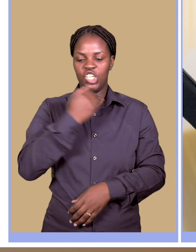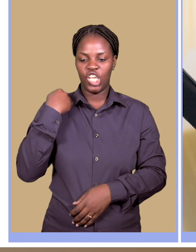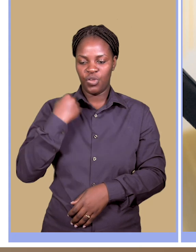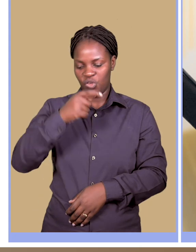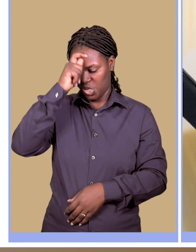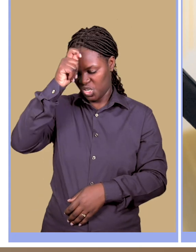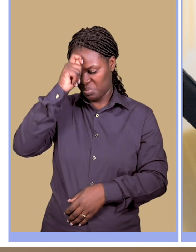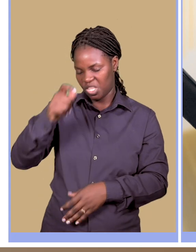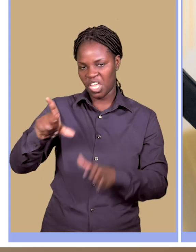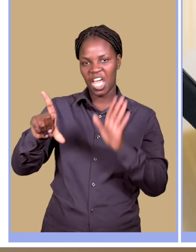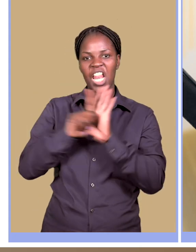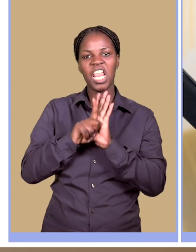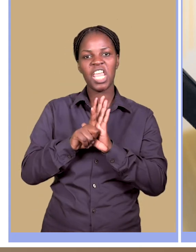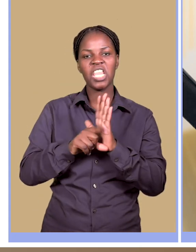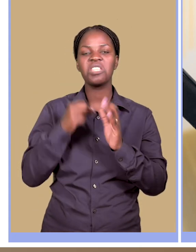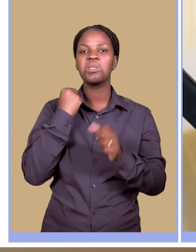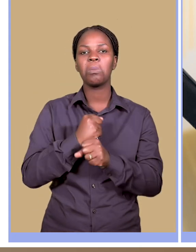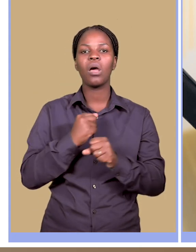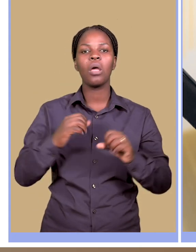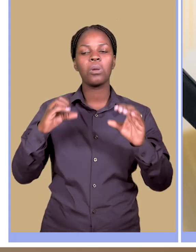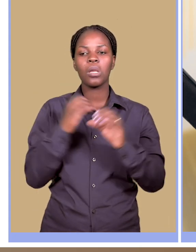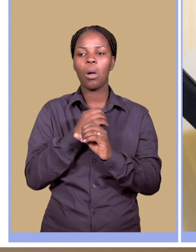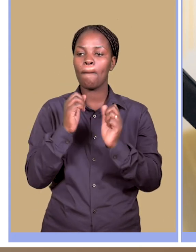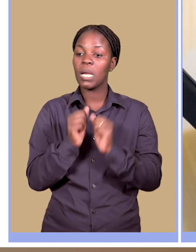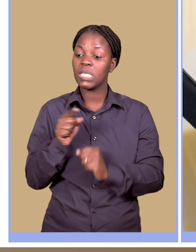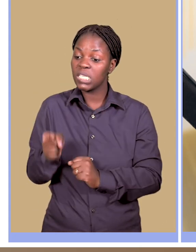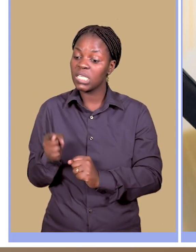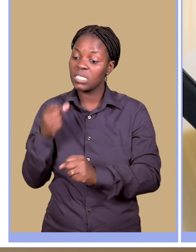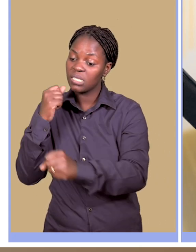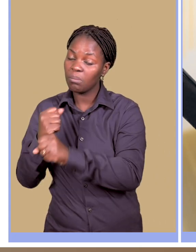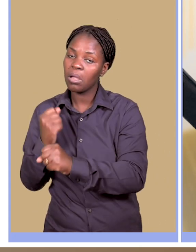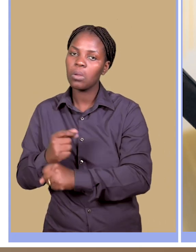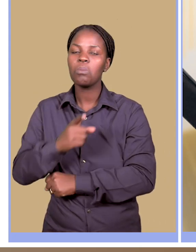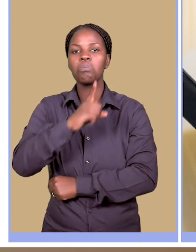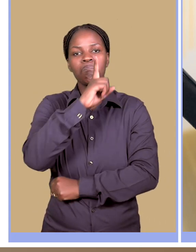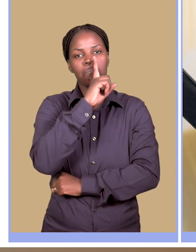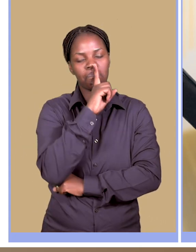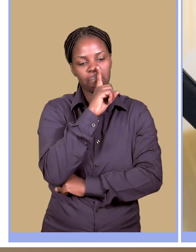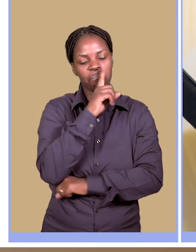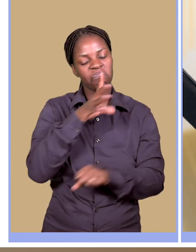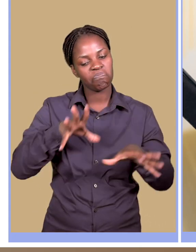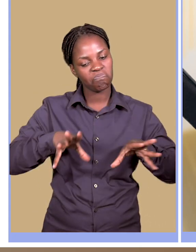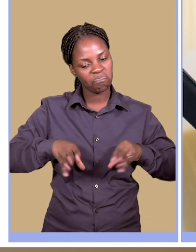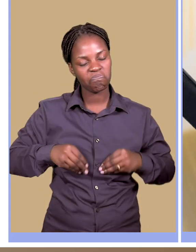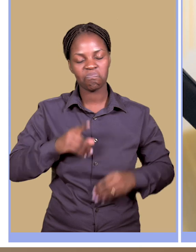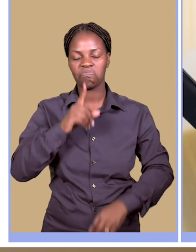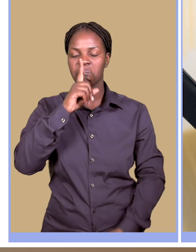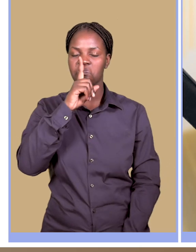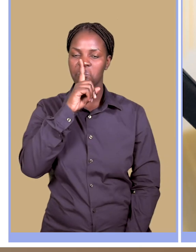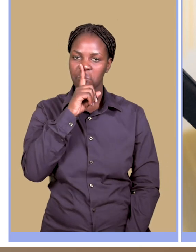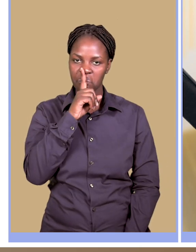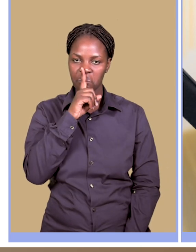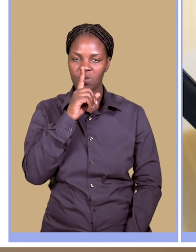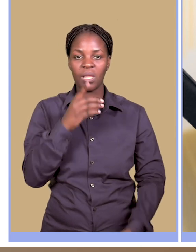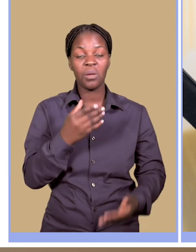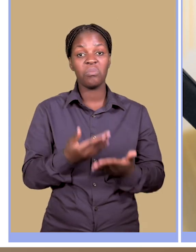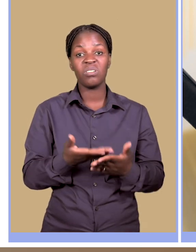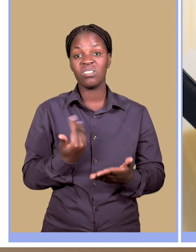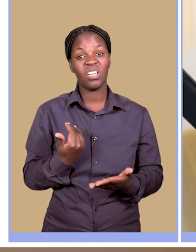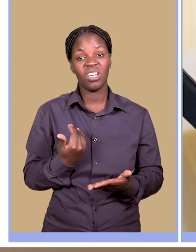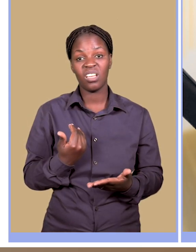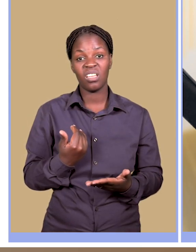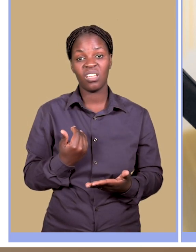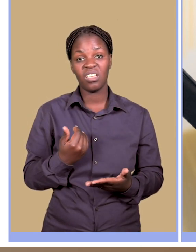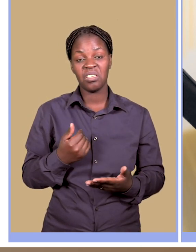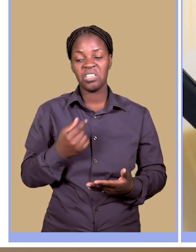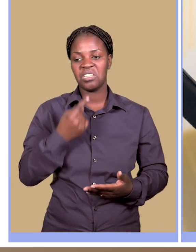Alguns porque têm medo de alguma coisa, temer represálias, mas tem quem diz que, olha, eu prefiro não andar atrás deste assunto